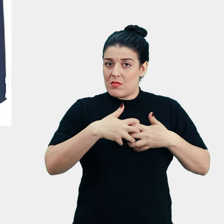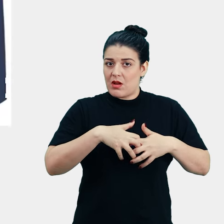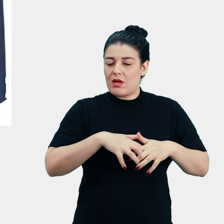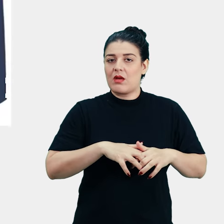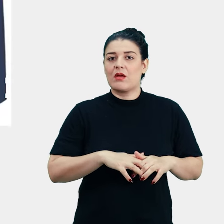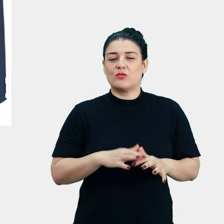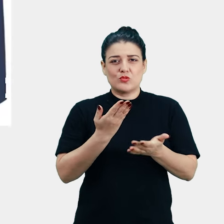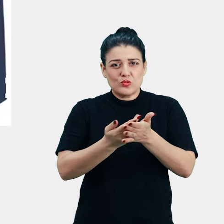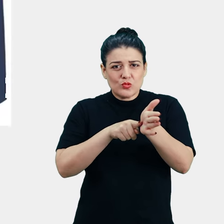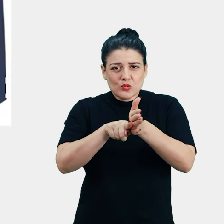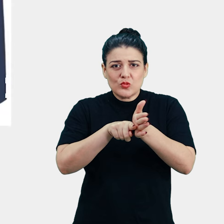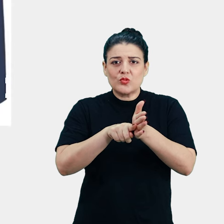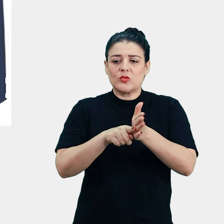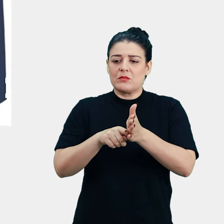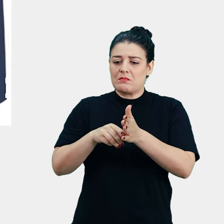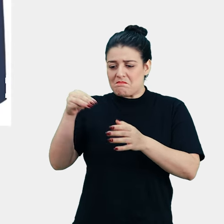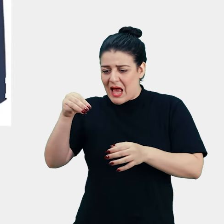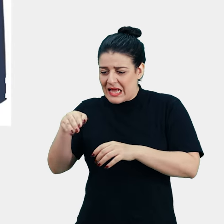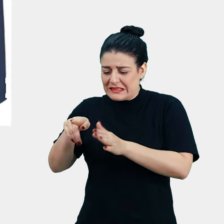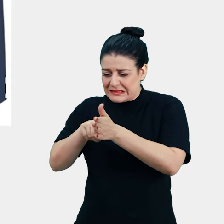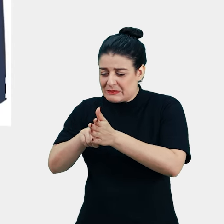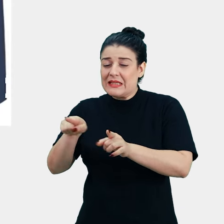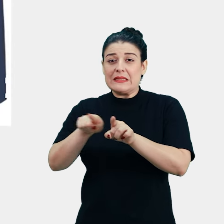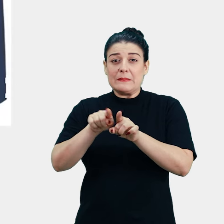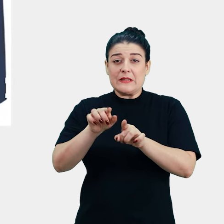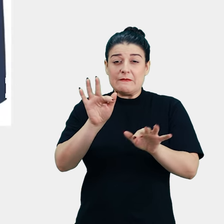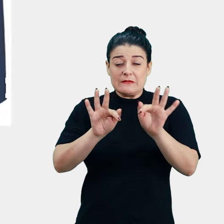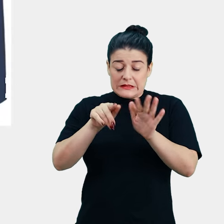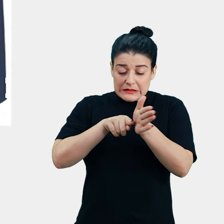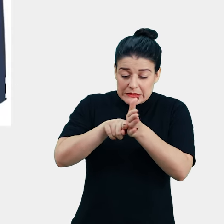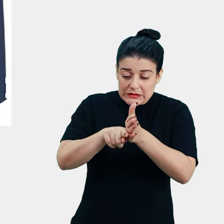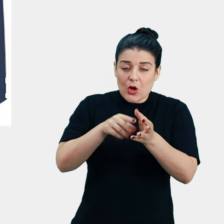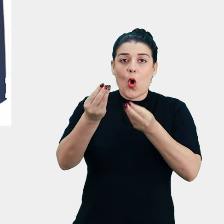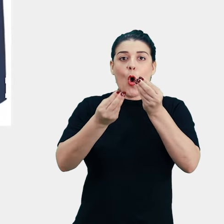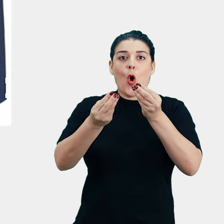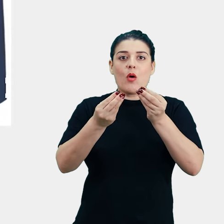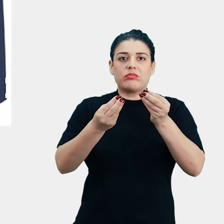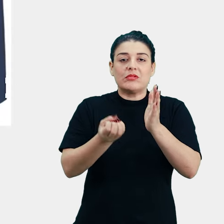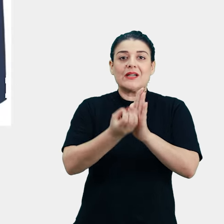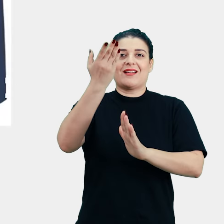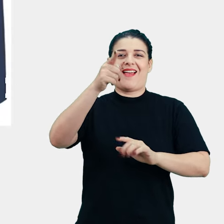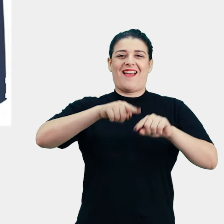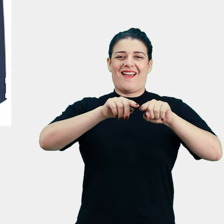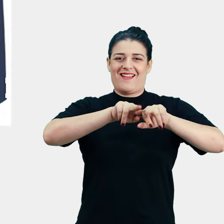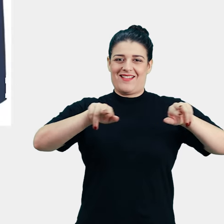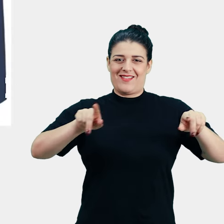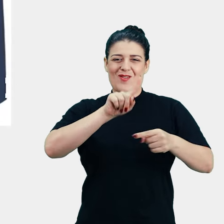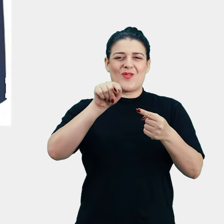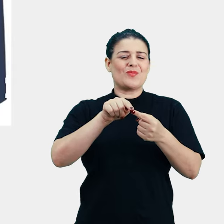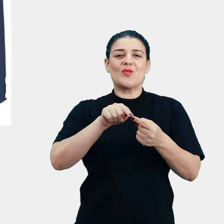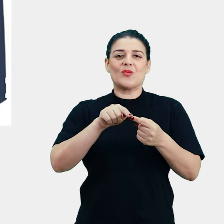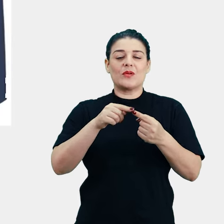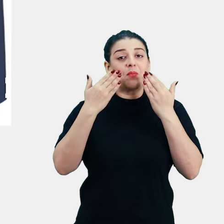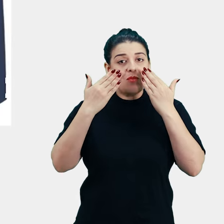todo um estudo matemático e físico bem aprofundado para o desenvolvimento desses analisadores. Então, o meu objetivo aqui é